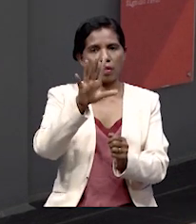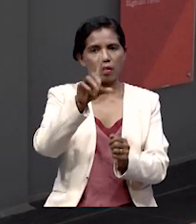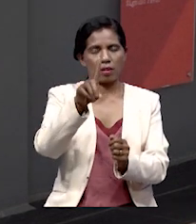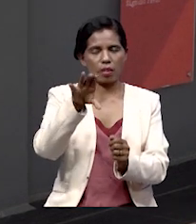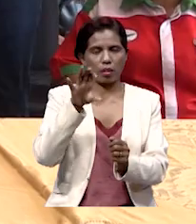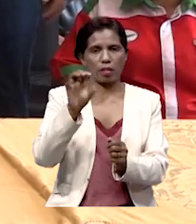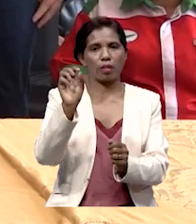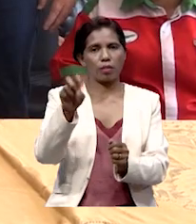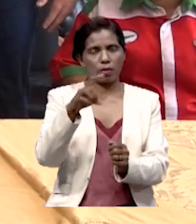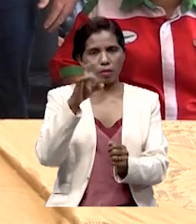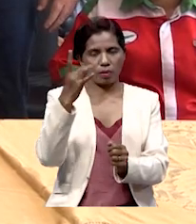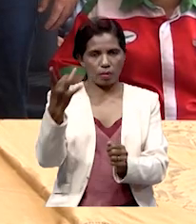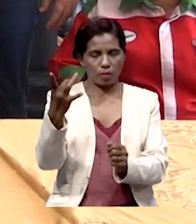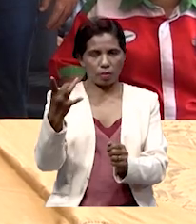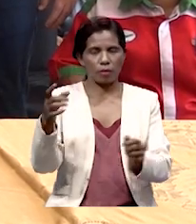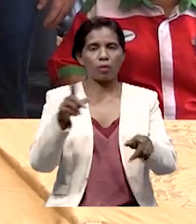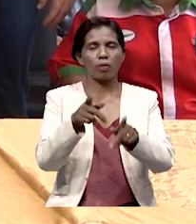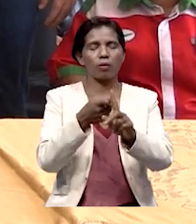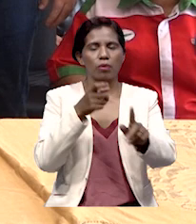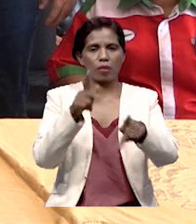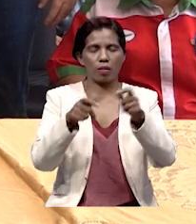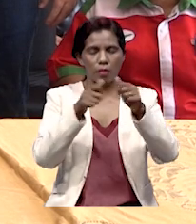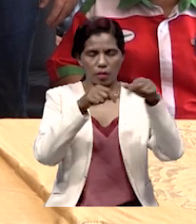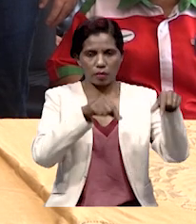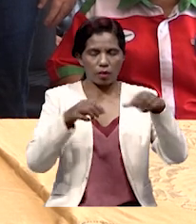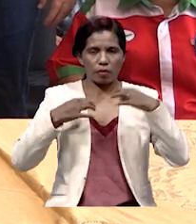San Lorenzo walu composto husi deficiência